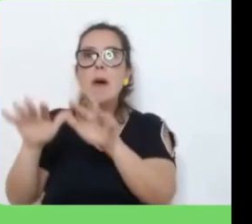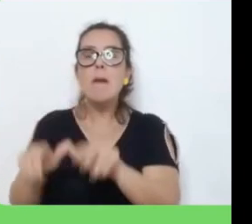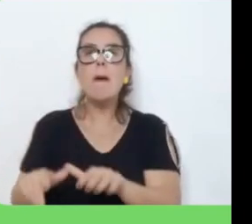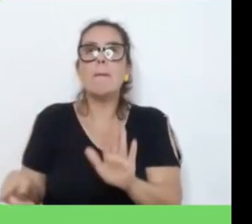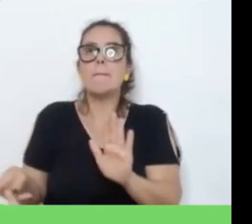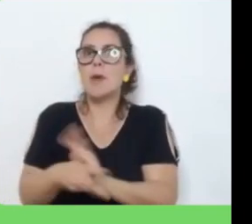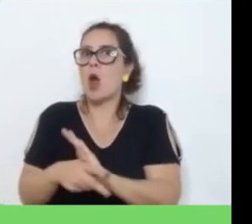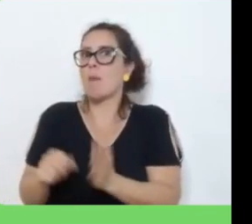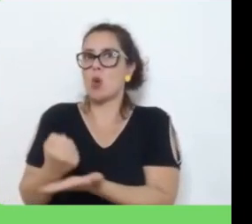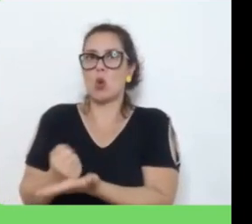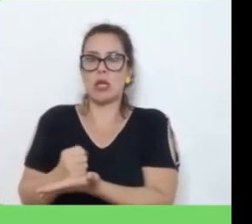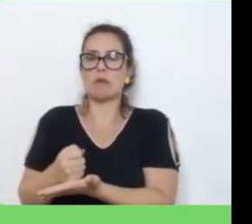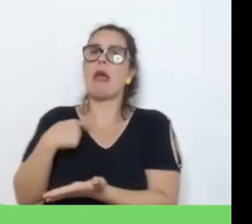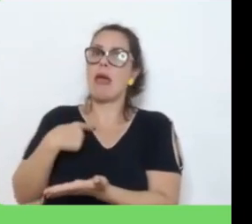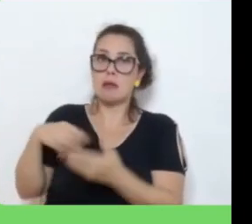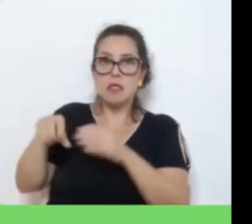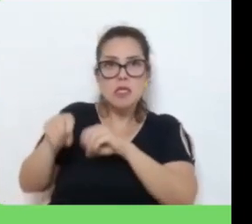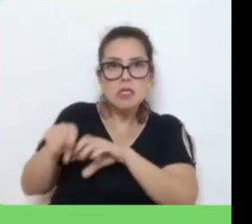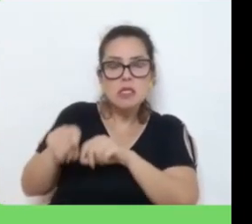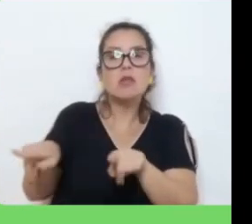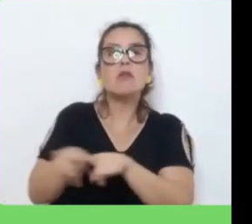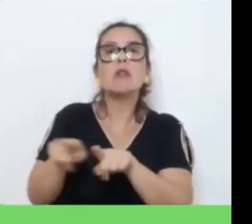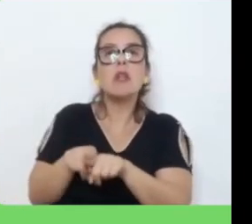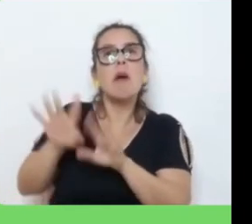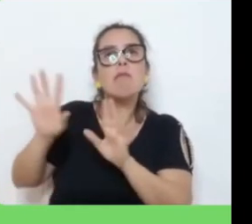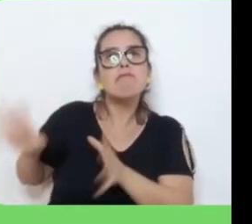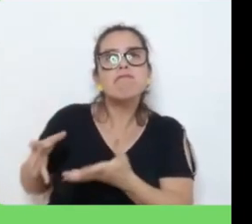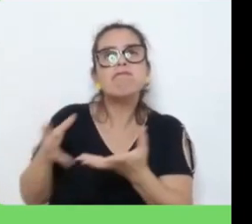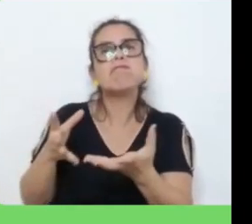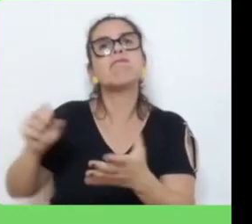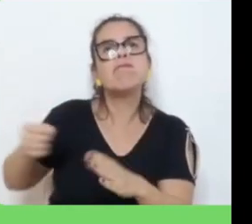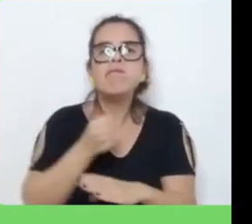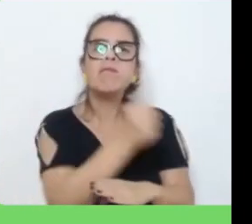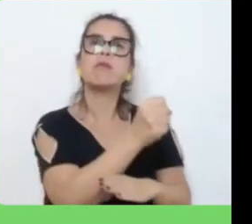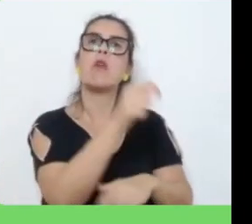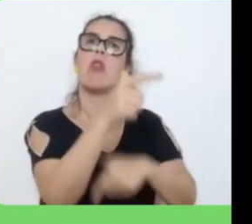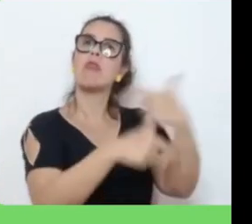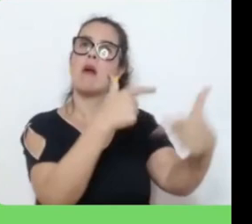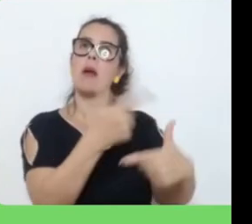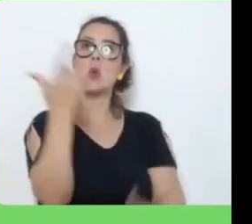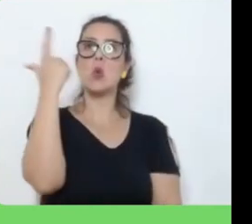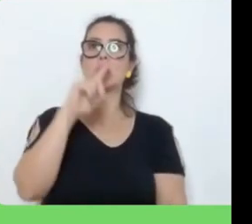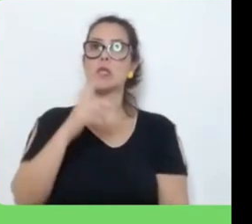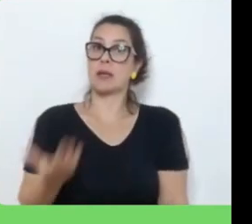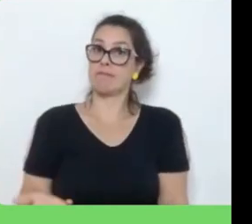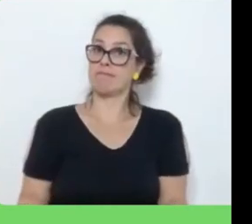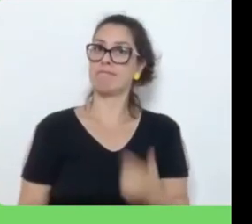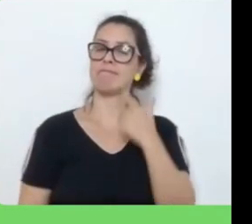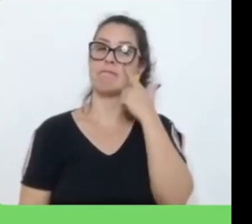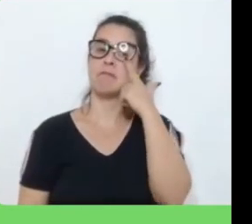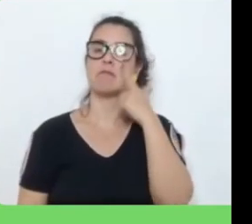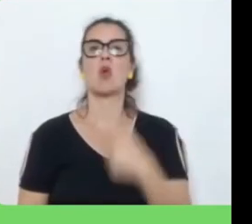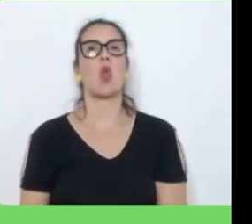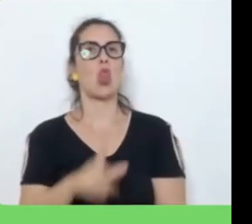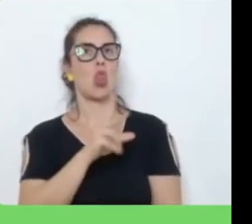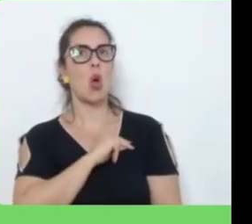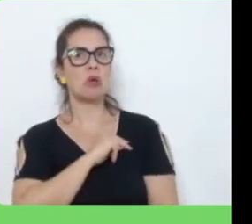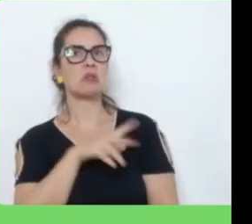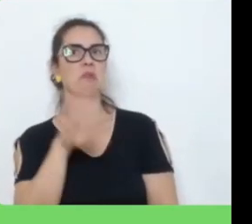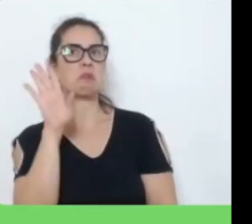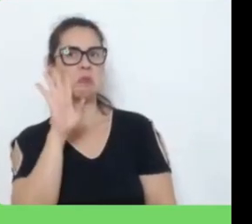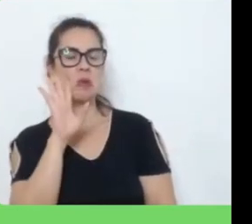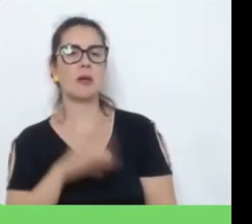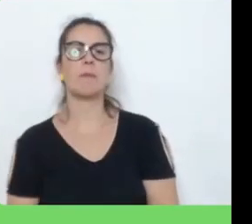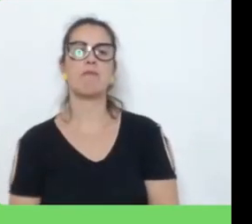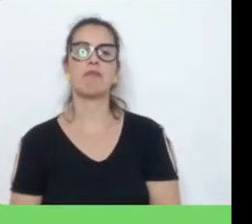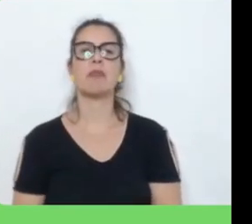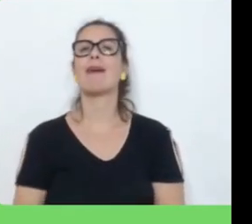eles ensinam e também buscam a colocação profissional dessas meninas excelente eventos como